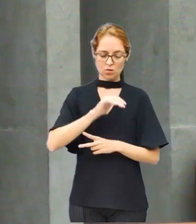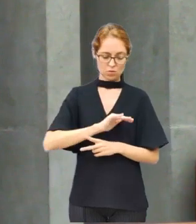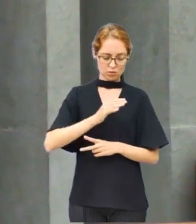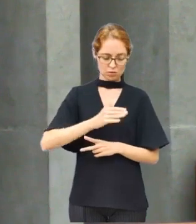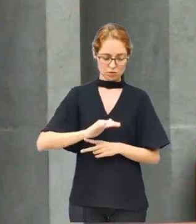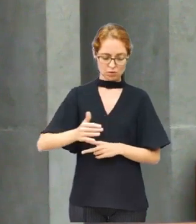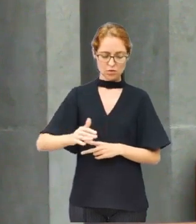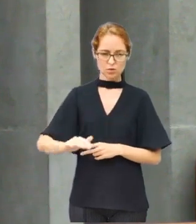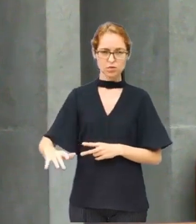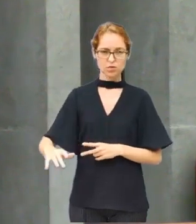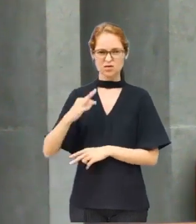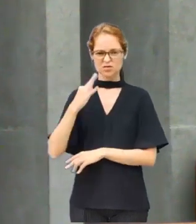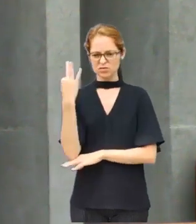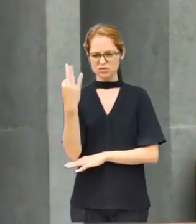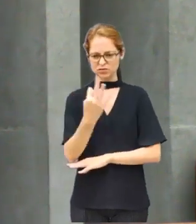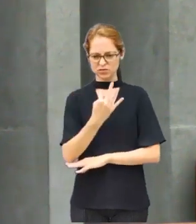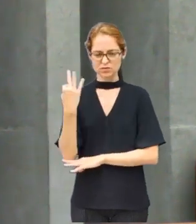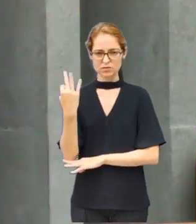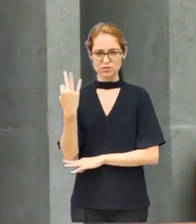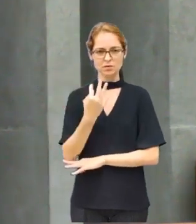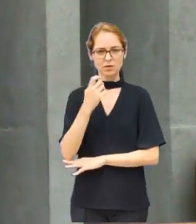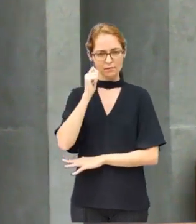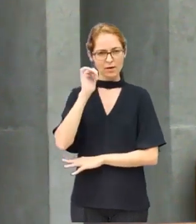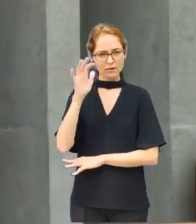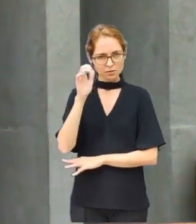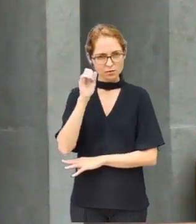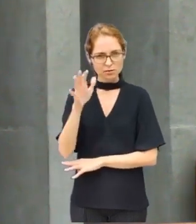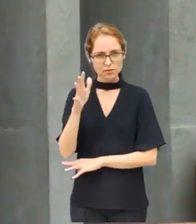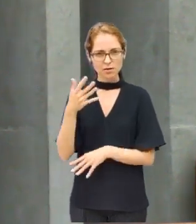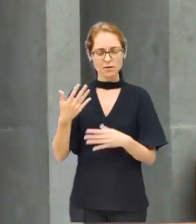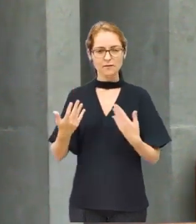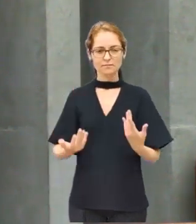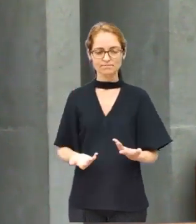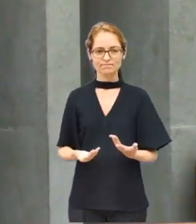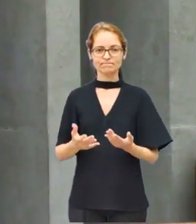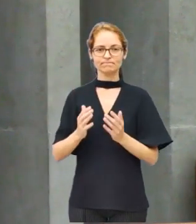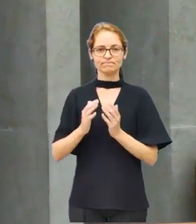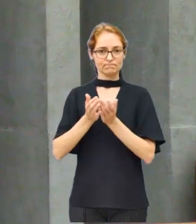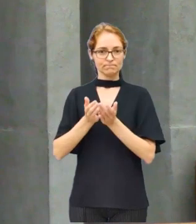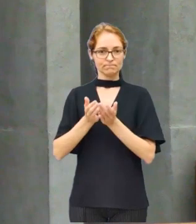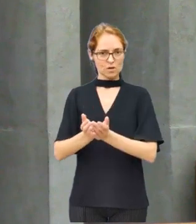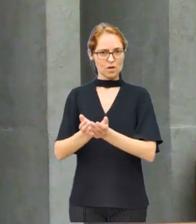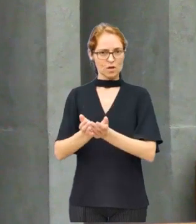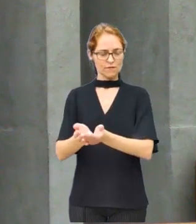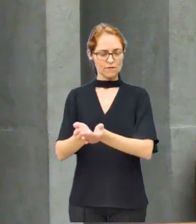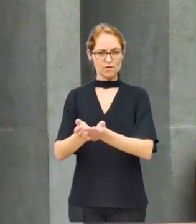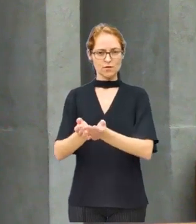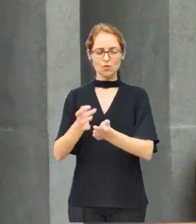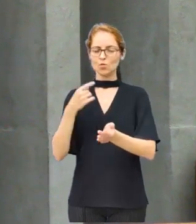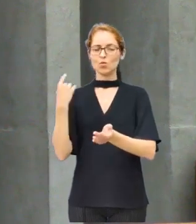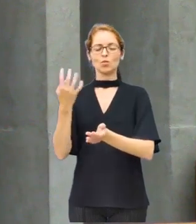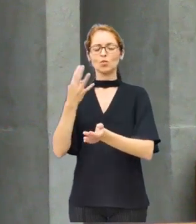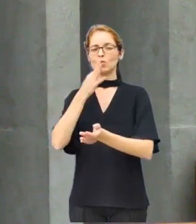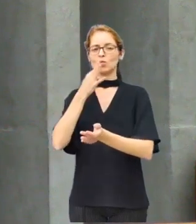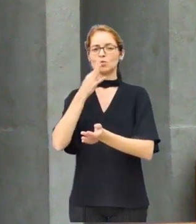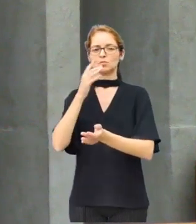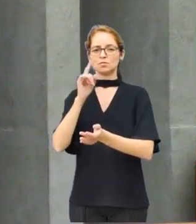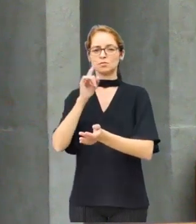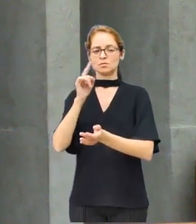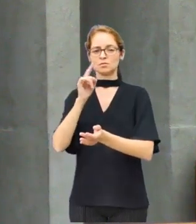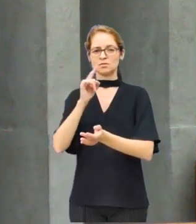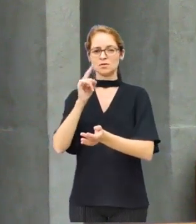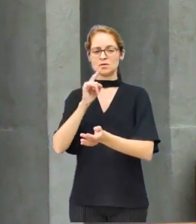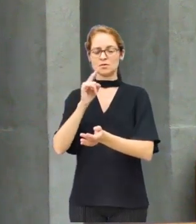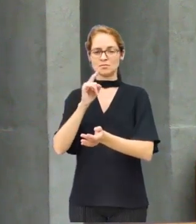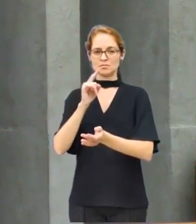grande tempestade. Imagina isso, uma grande tempestade, e os navios daquela época não são os que a gente conhece hoje, que inclusive